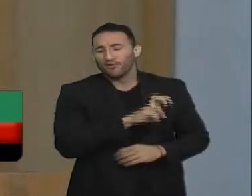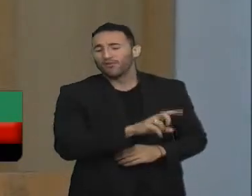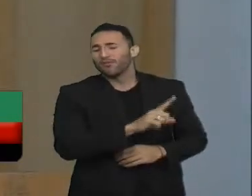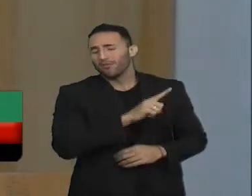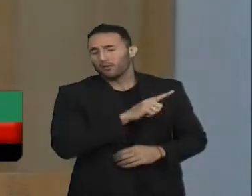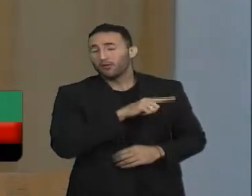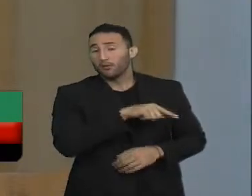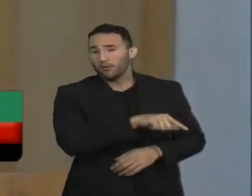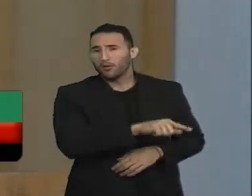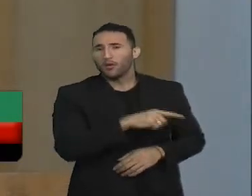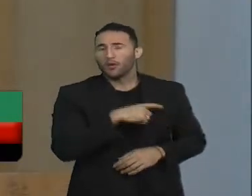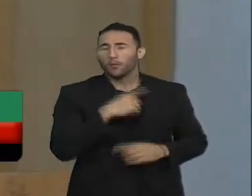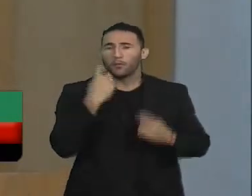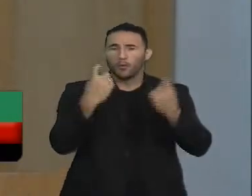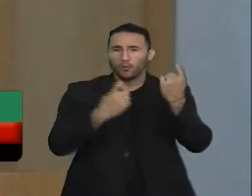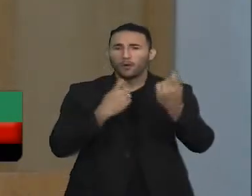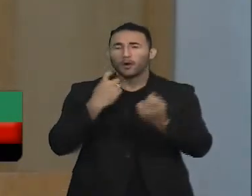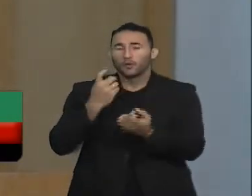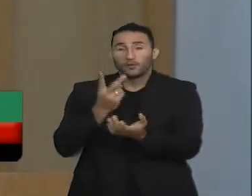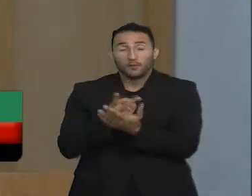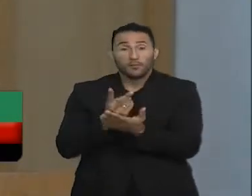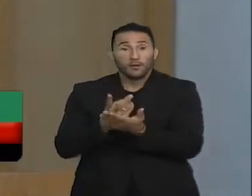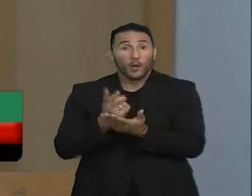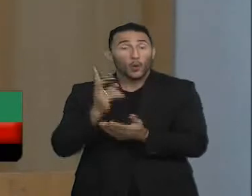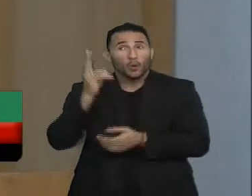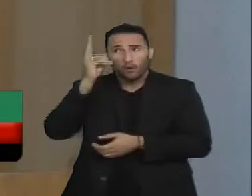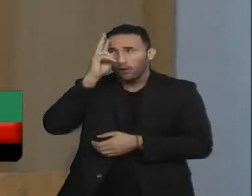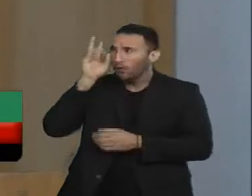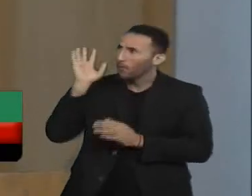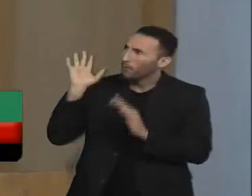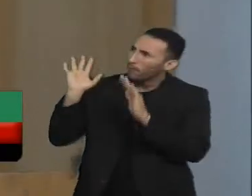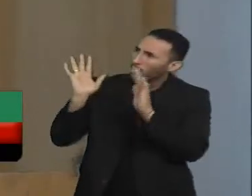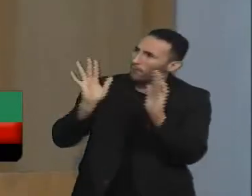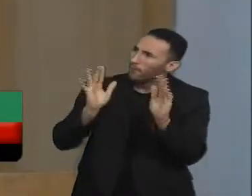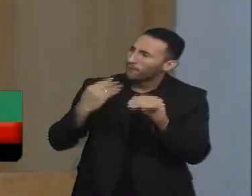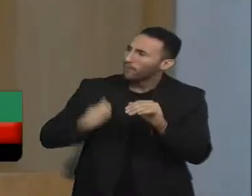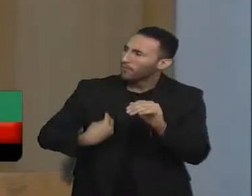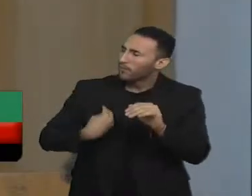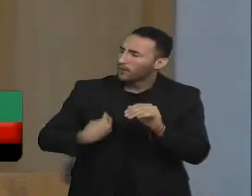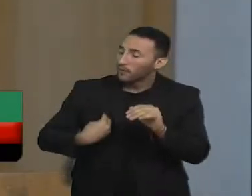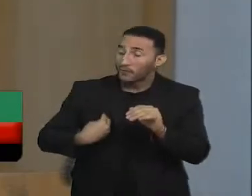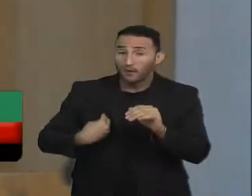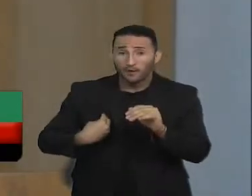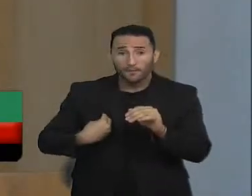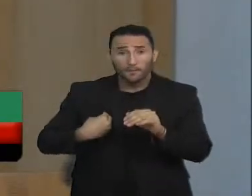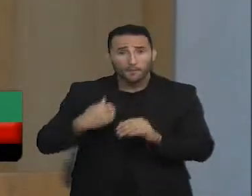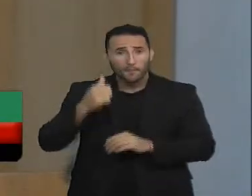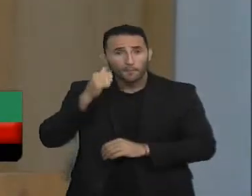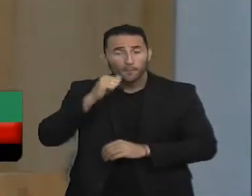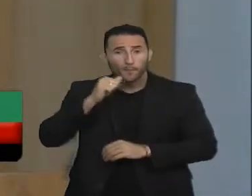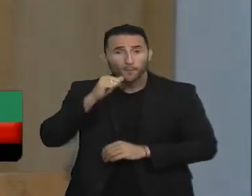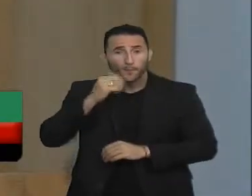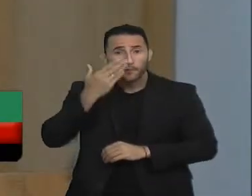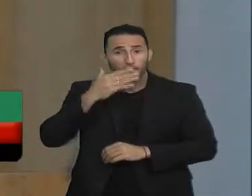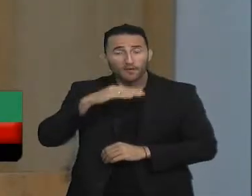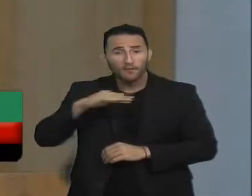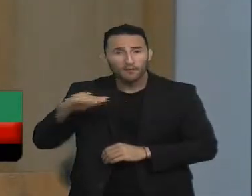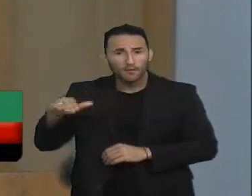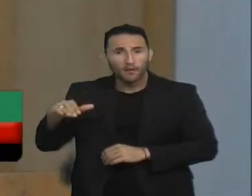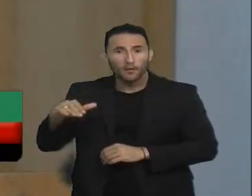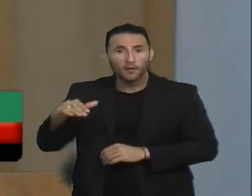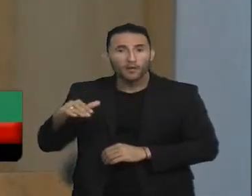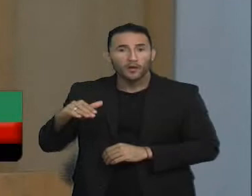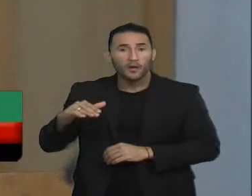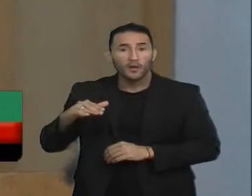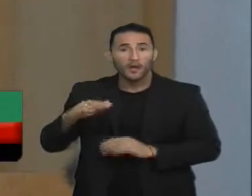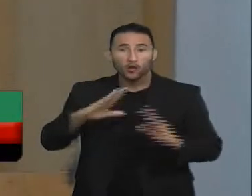fica preocupado. Chegou um momento da minha vida, presidente, que as minhas filhas, até para sair da escola, eu peço para ir aguardar,